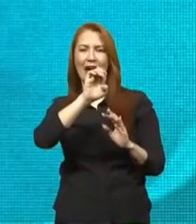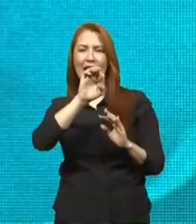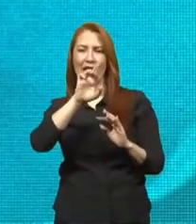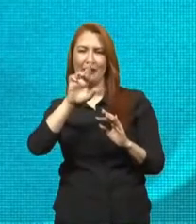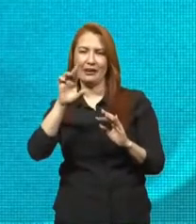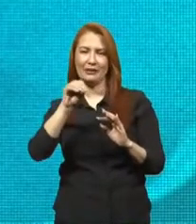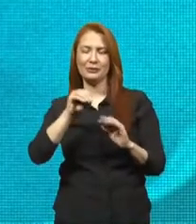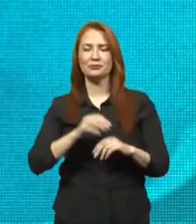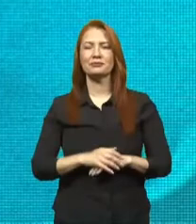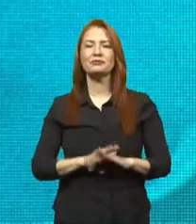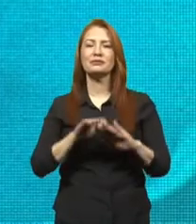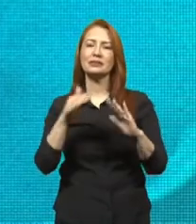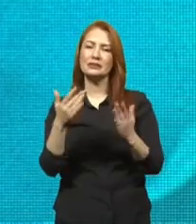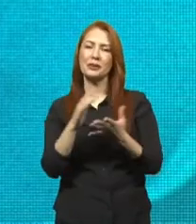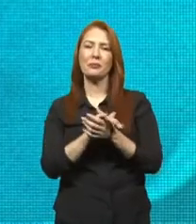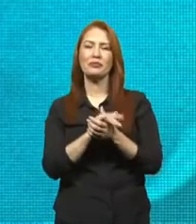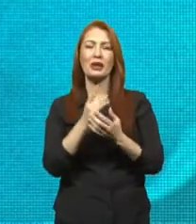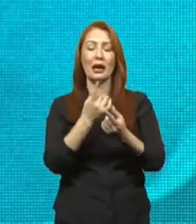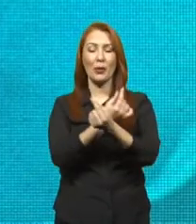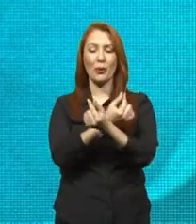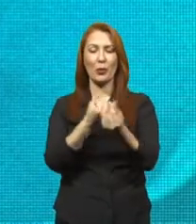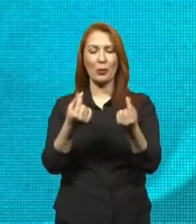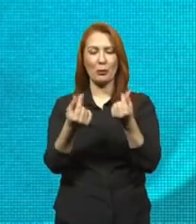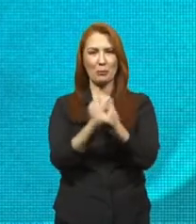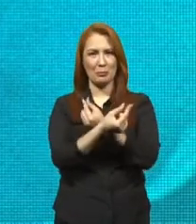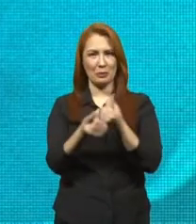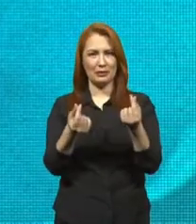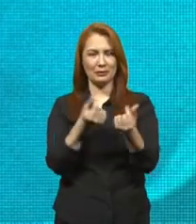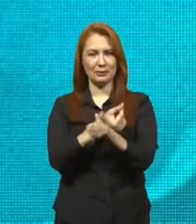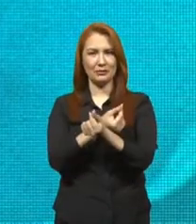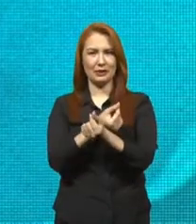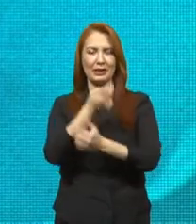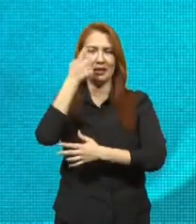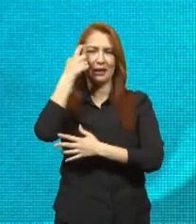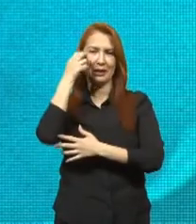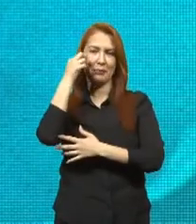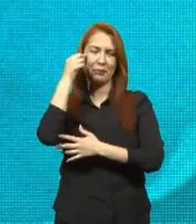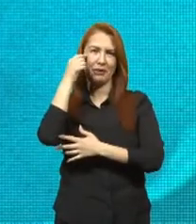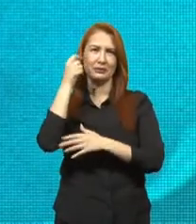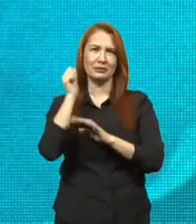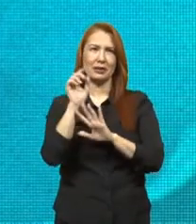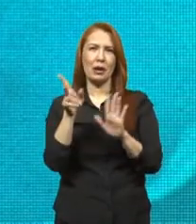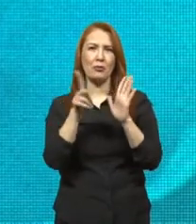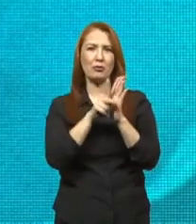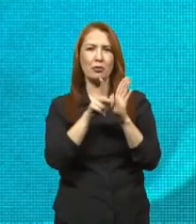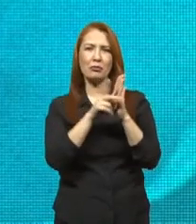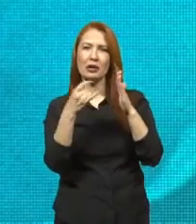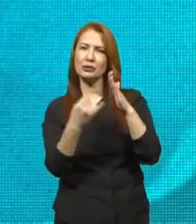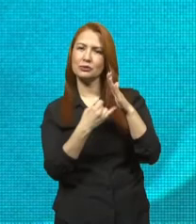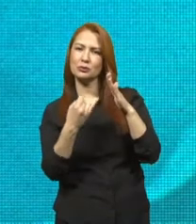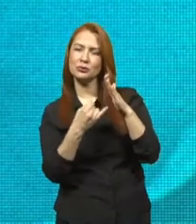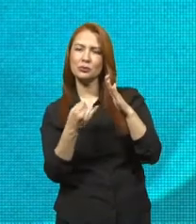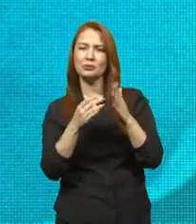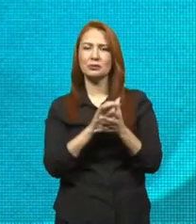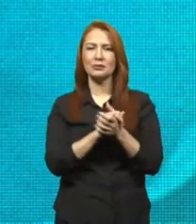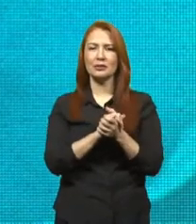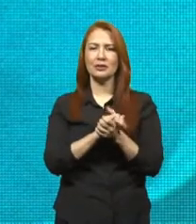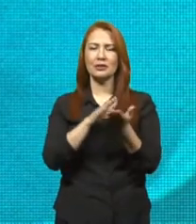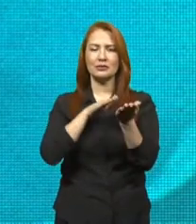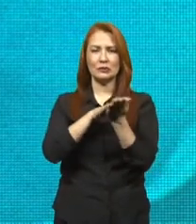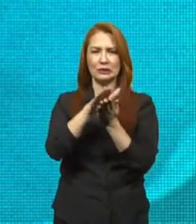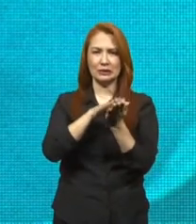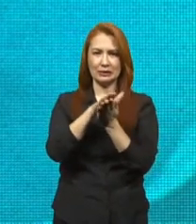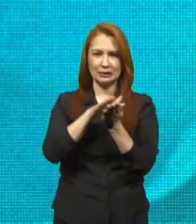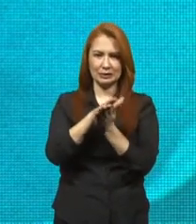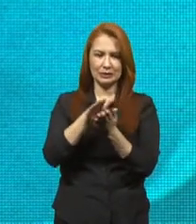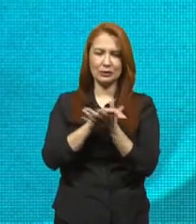ela prevê, muitas vezes, que a própria indústria que produziu aquele equipamento, por exemplo, possa receber ele